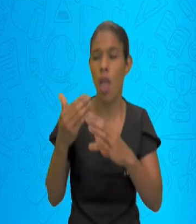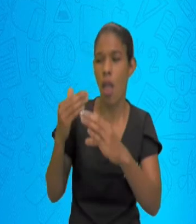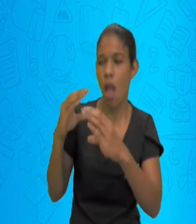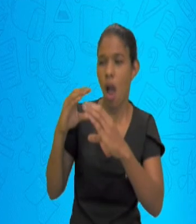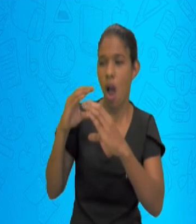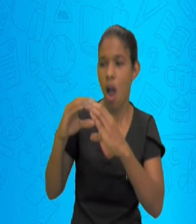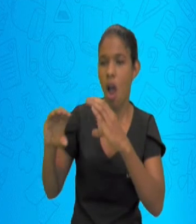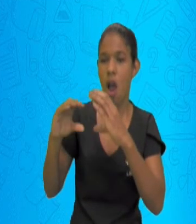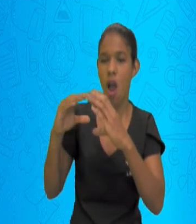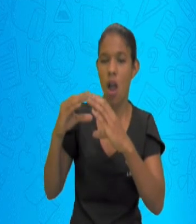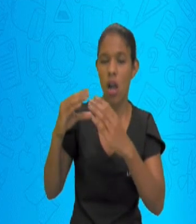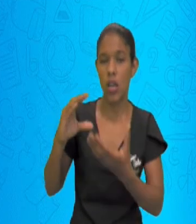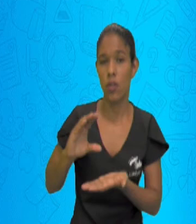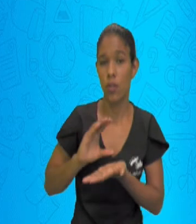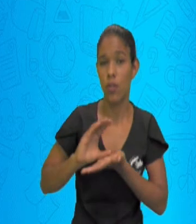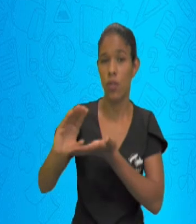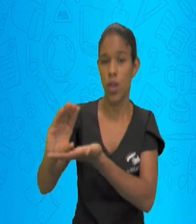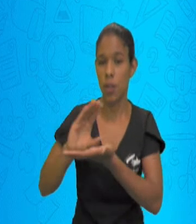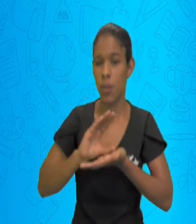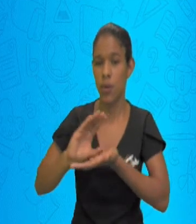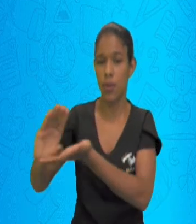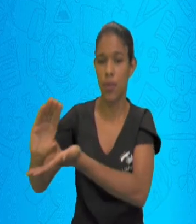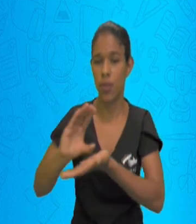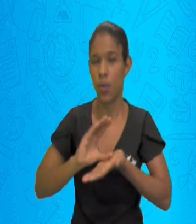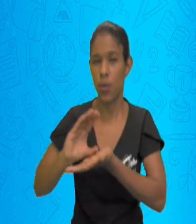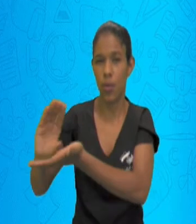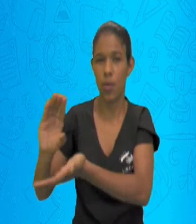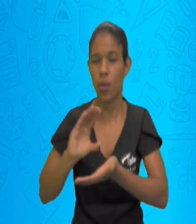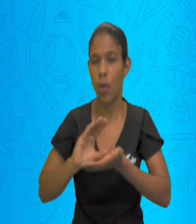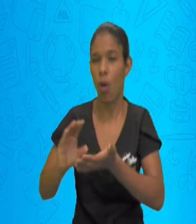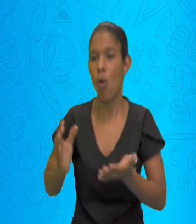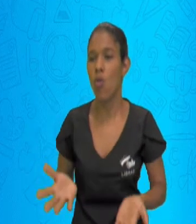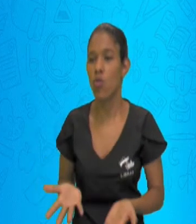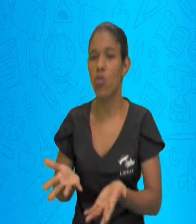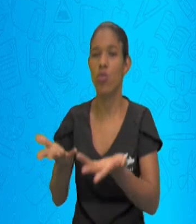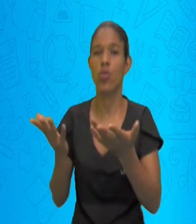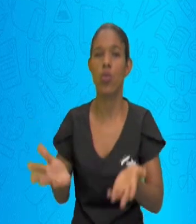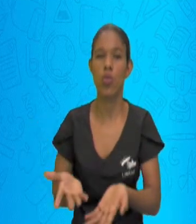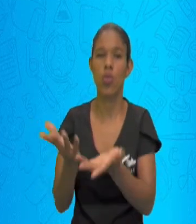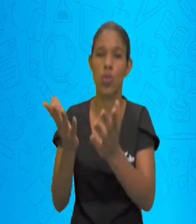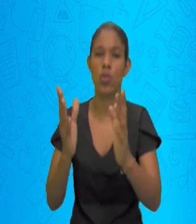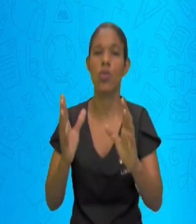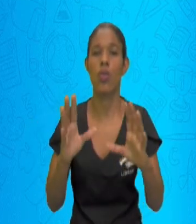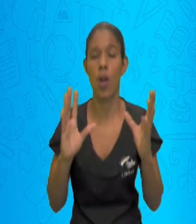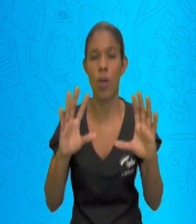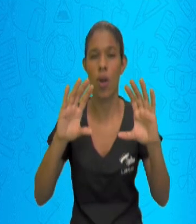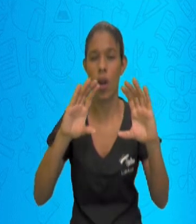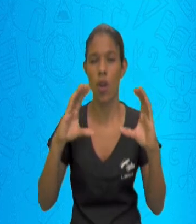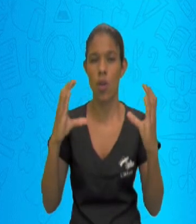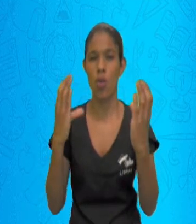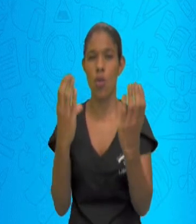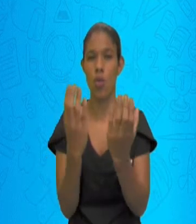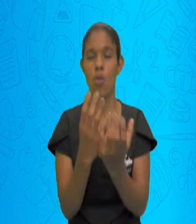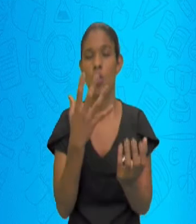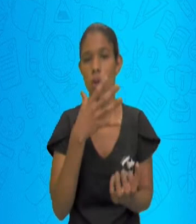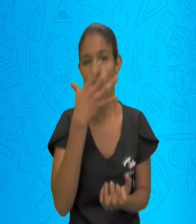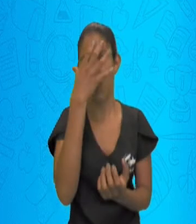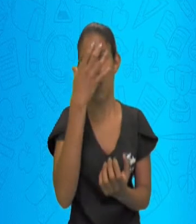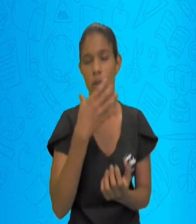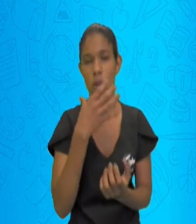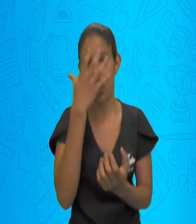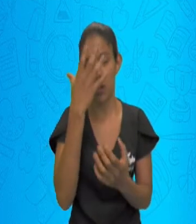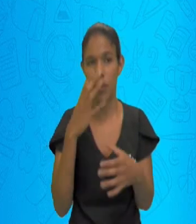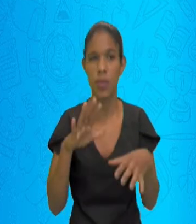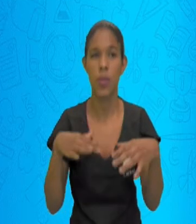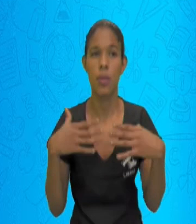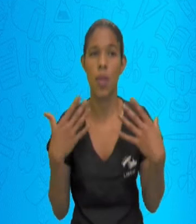cultura para ter essa reversão através do turismo. A Prefeitura do Rio de Janeiro passou a colocar